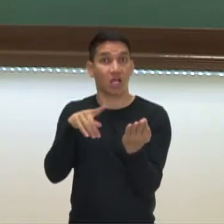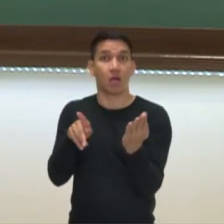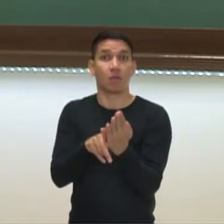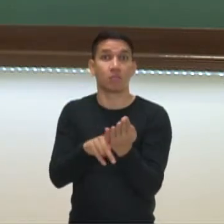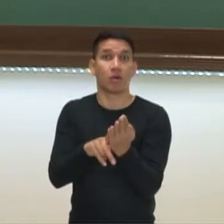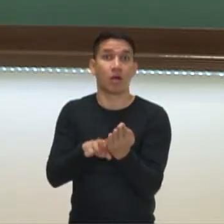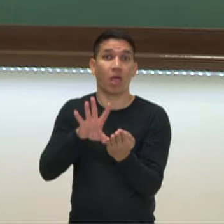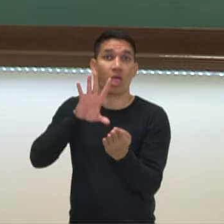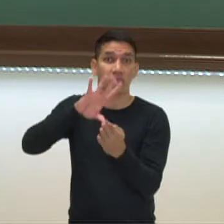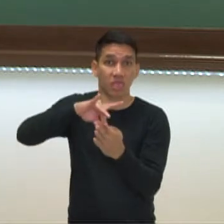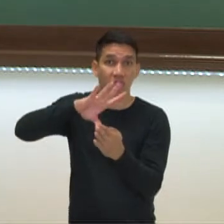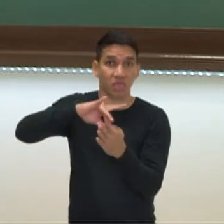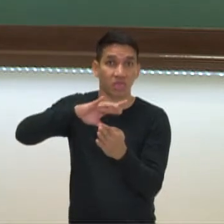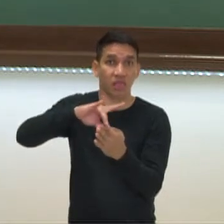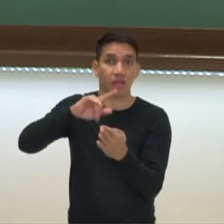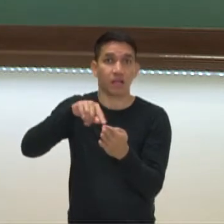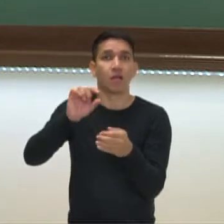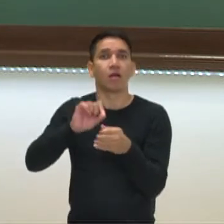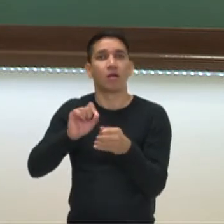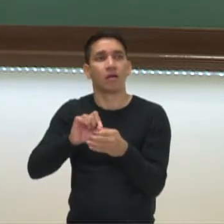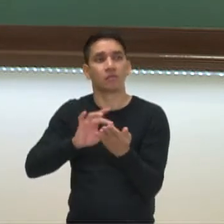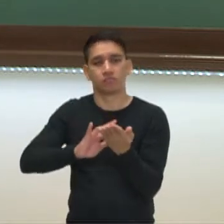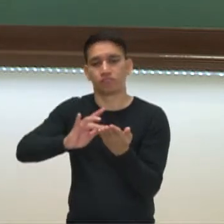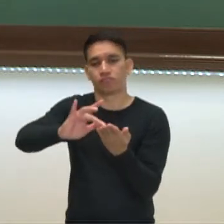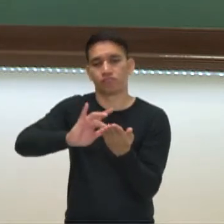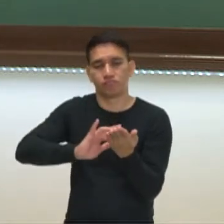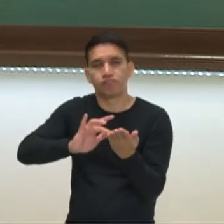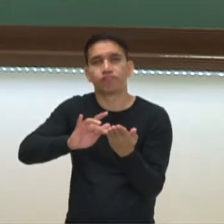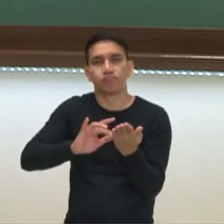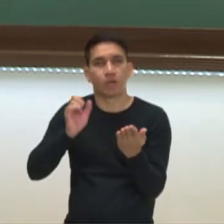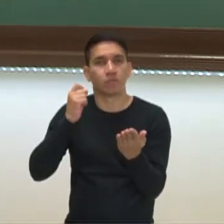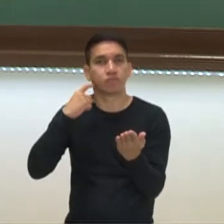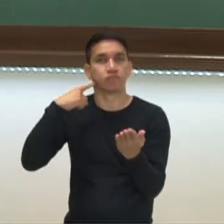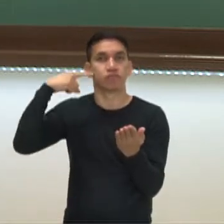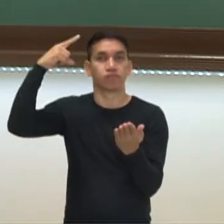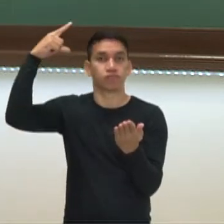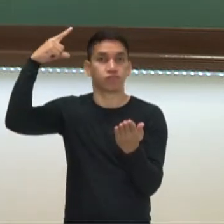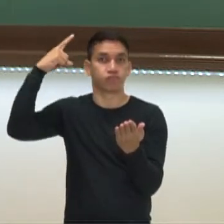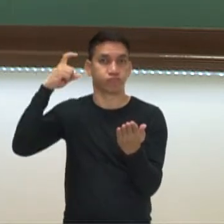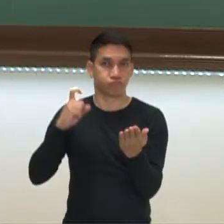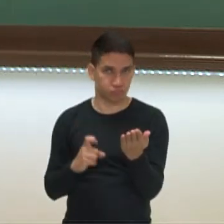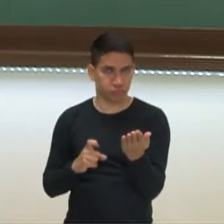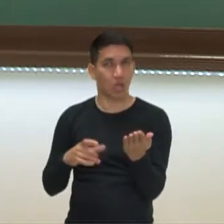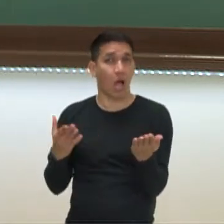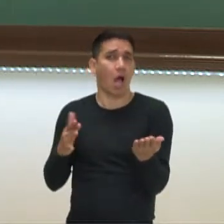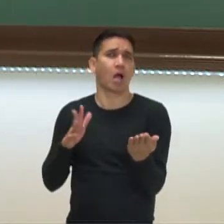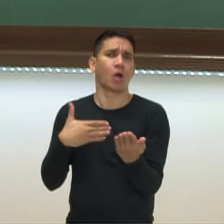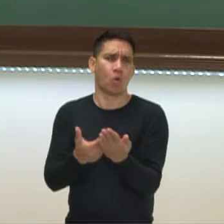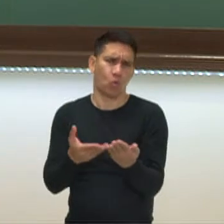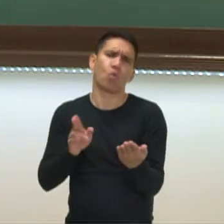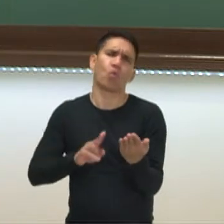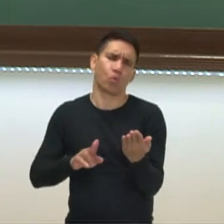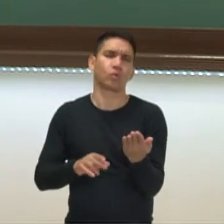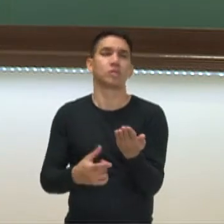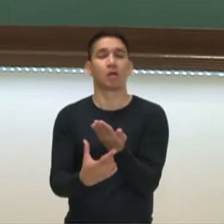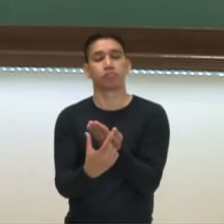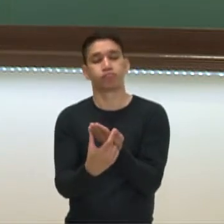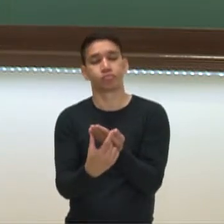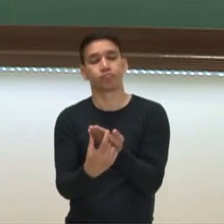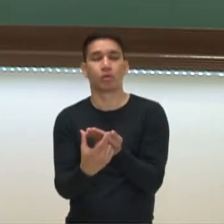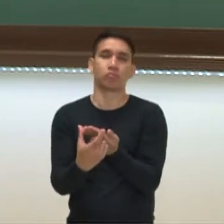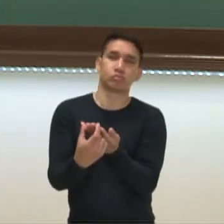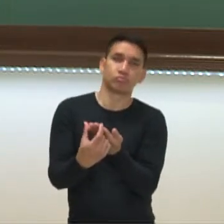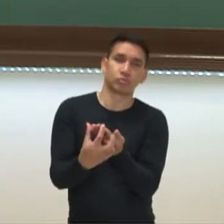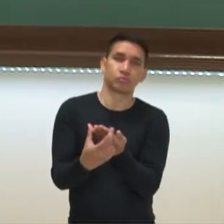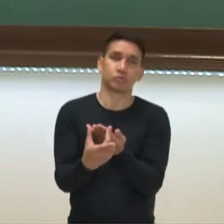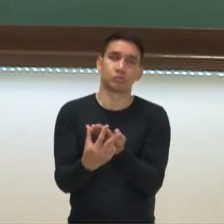físico, né, você mexia ali o cursor, né, até hoje essas mesas digitais ainda usam um cursor que é com